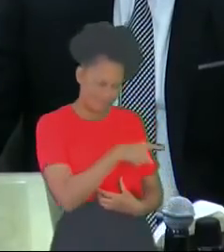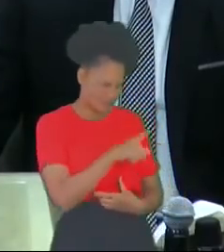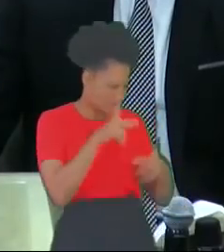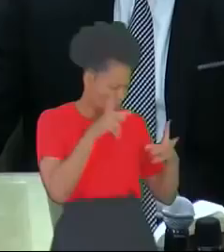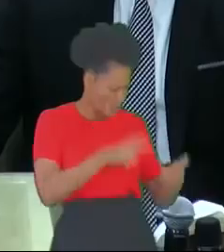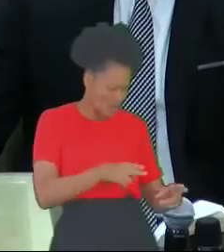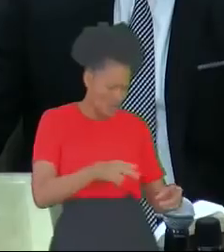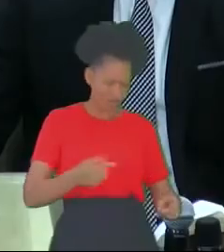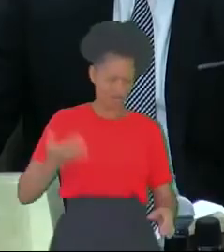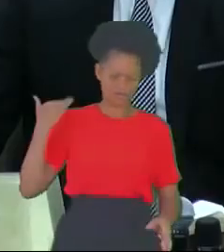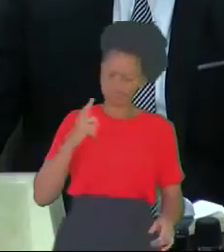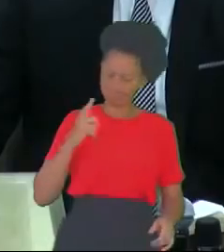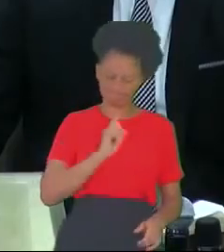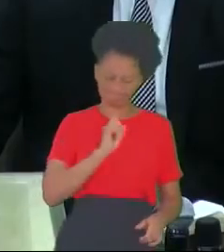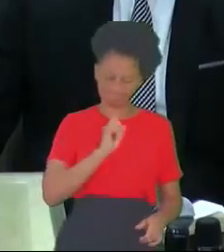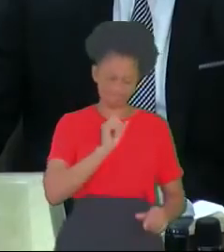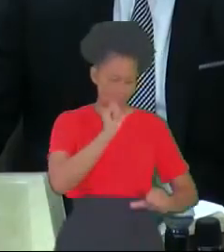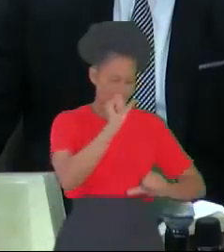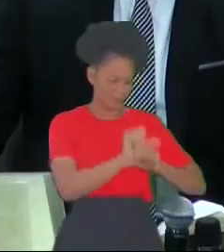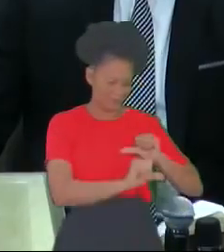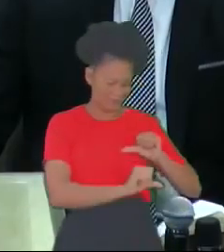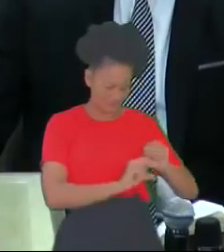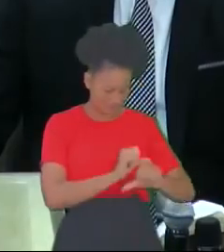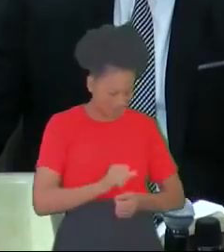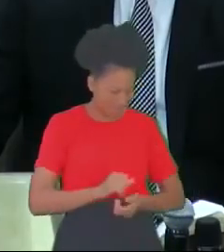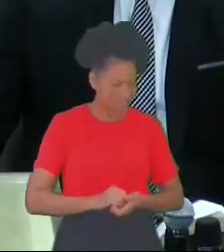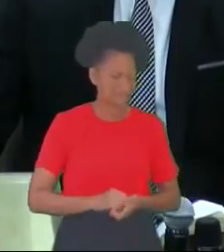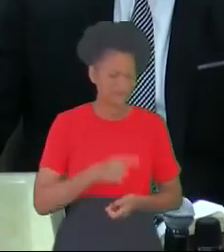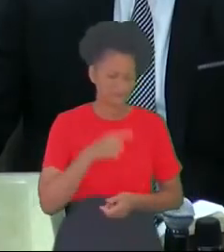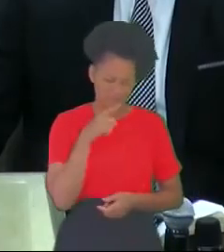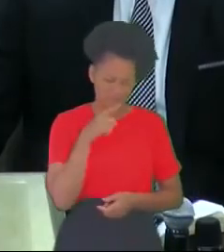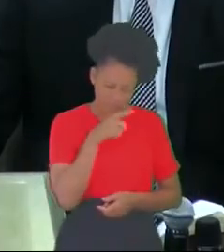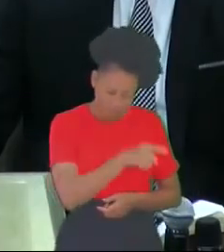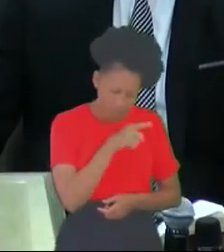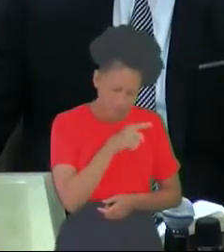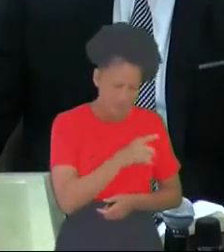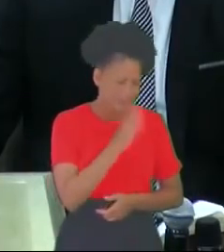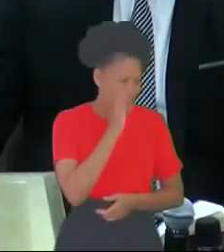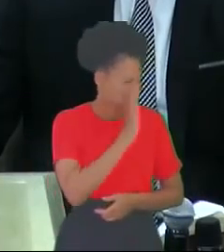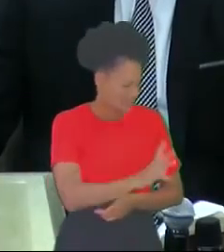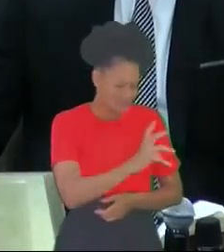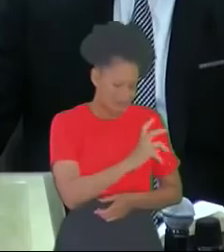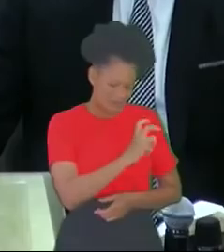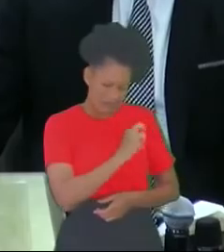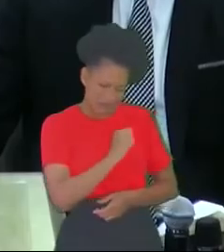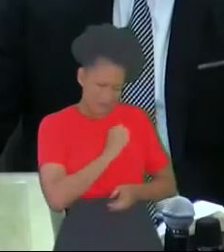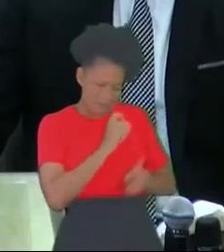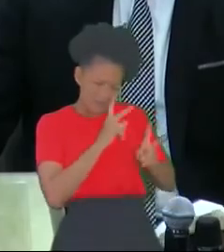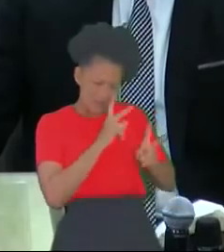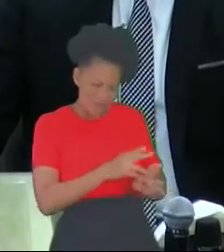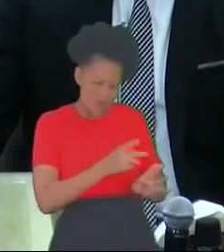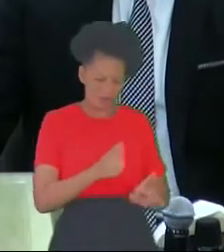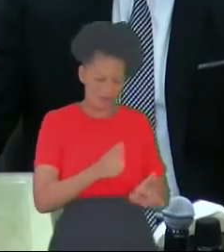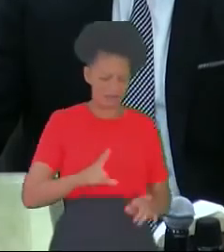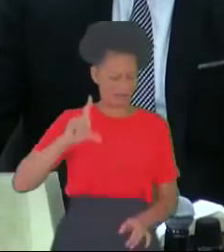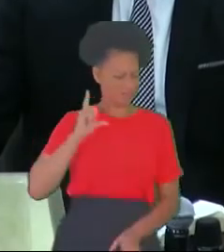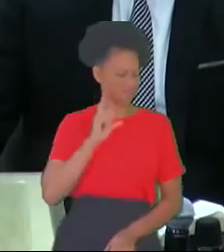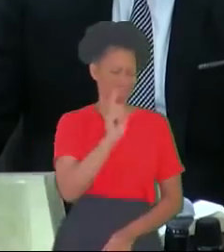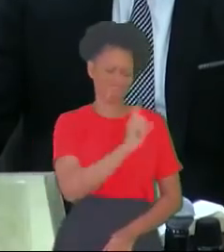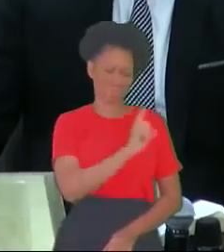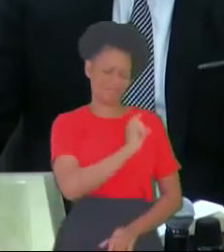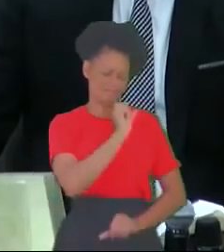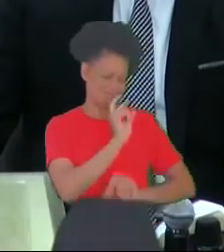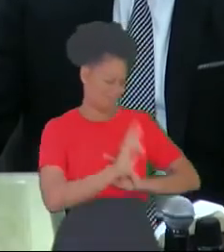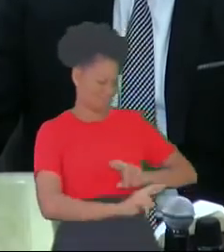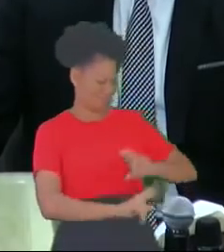eras. Tenho contra ti que tu já não me amas mais como tu me amavas.